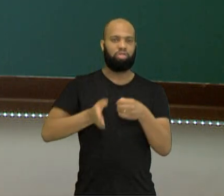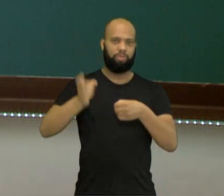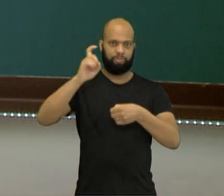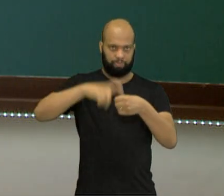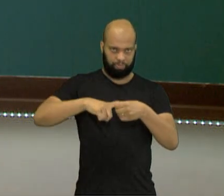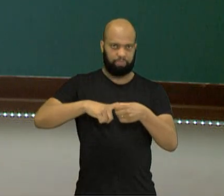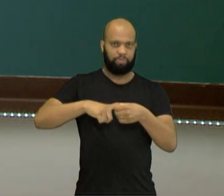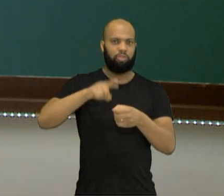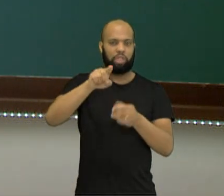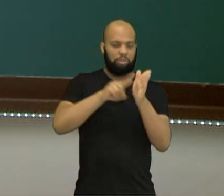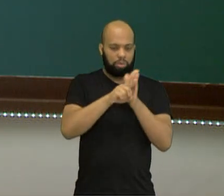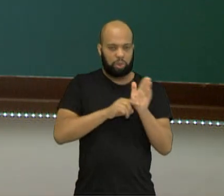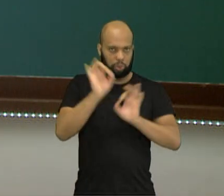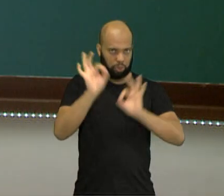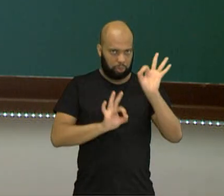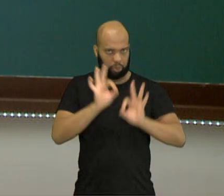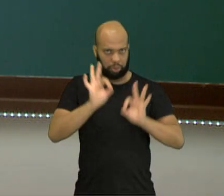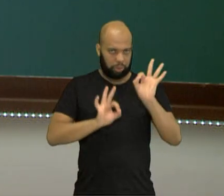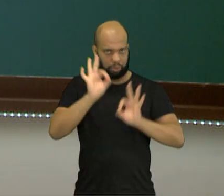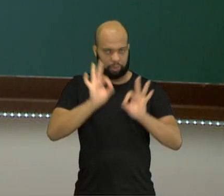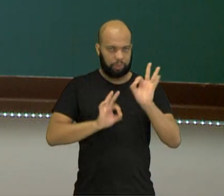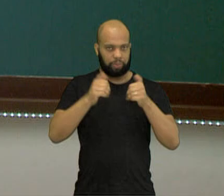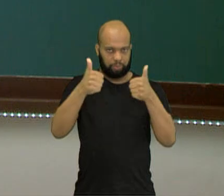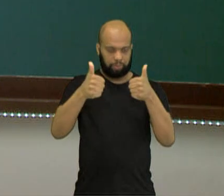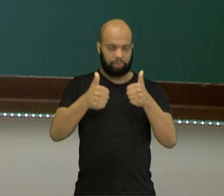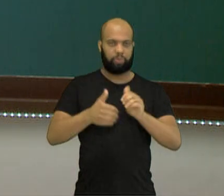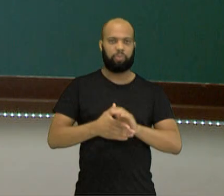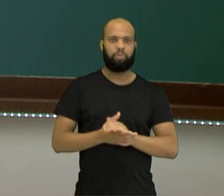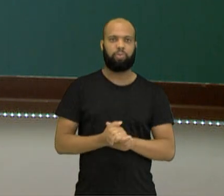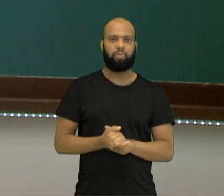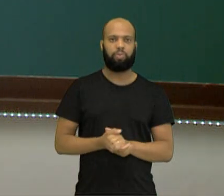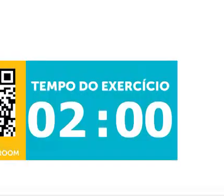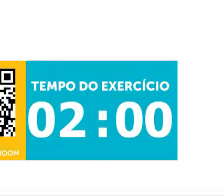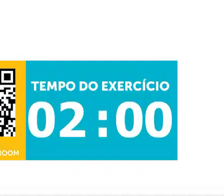vai dar uma planejada aí. Fica aí, beleza?